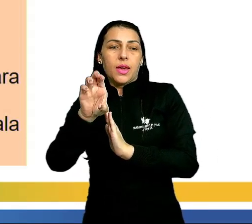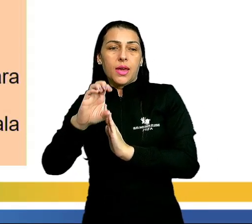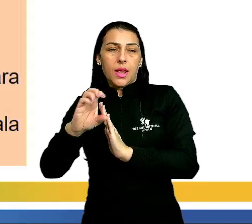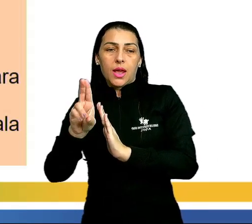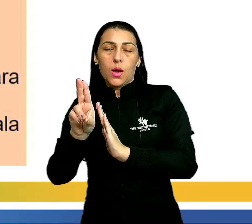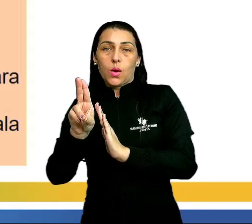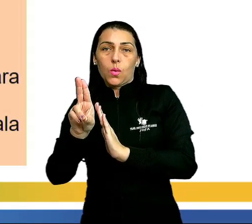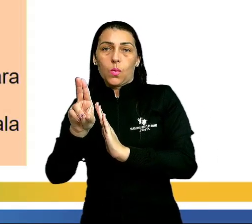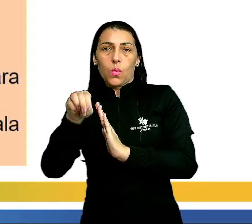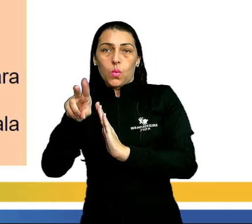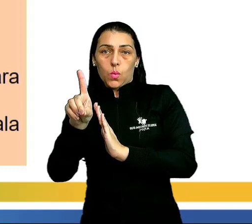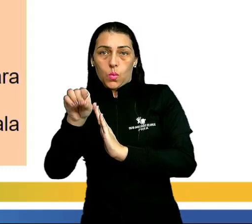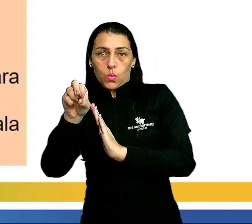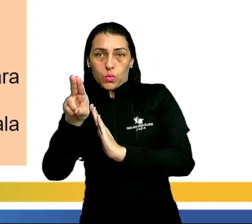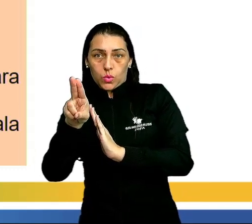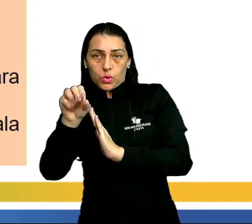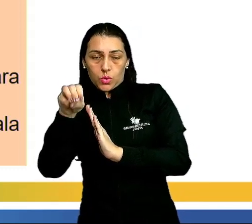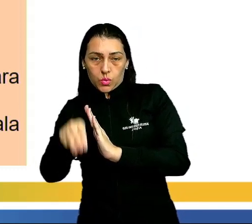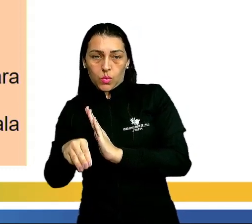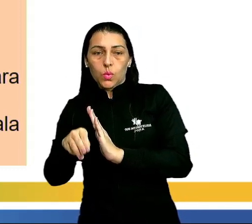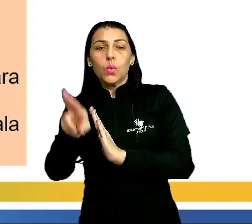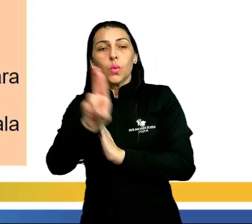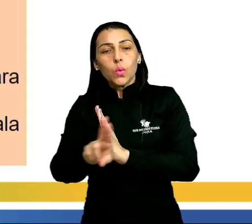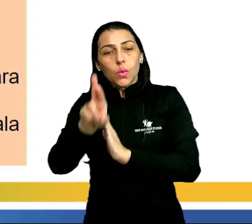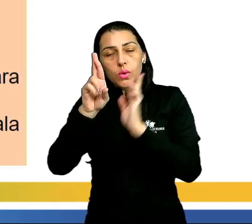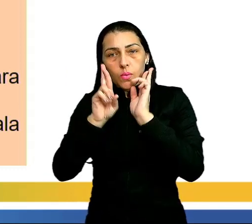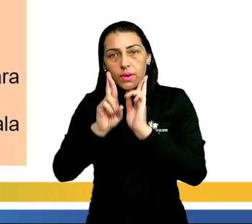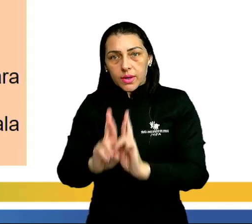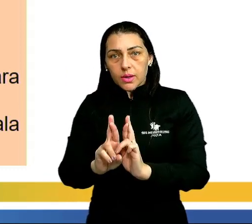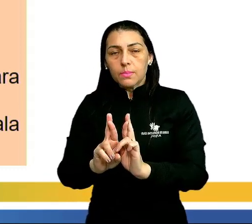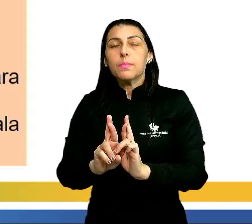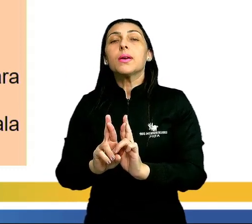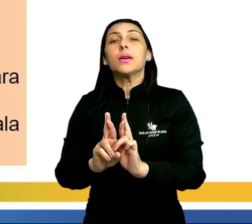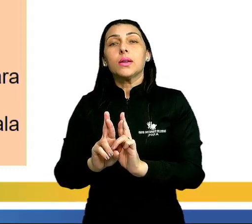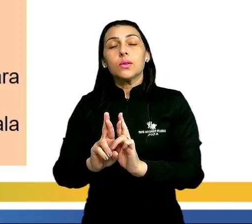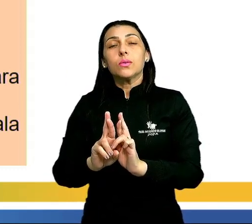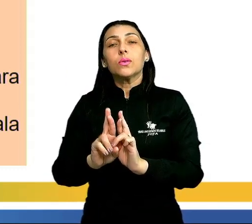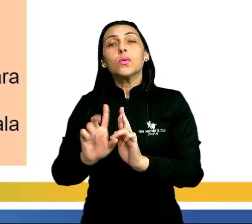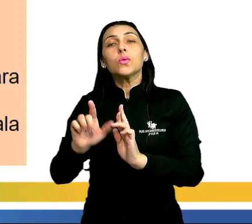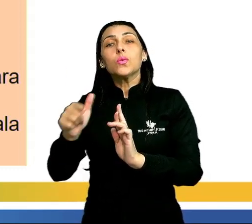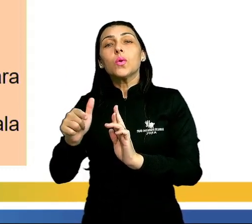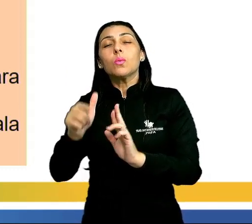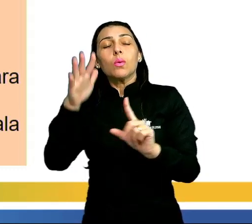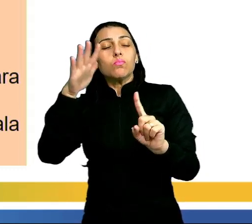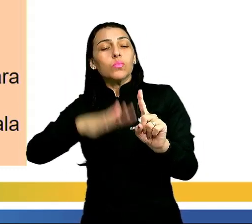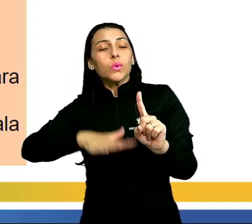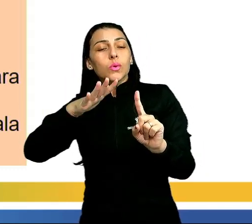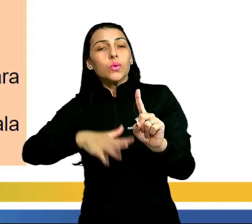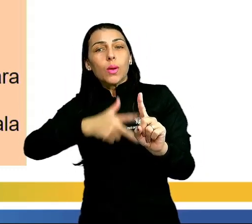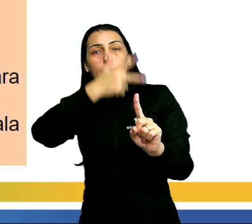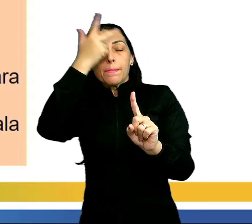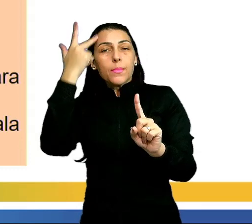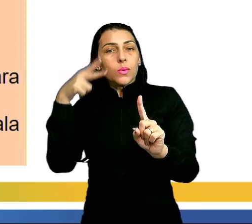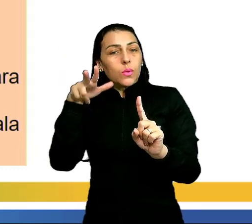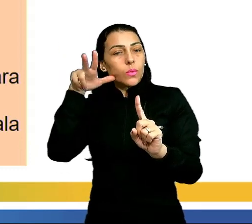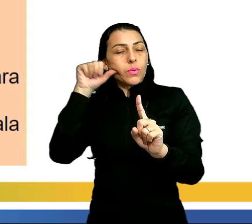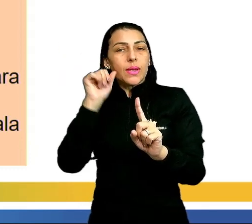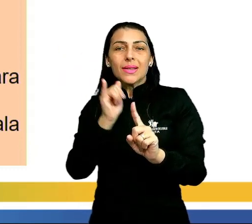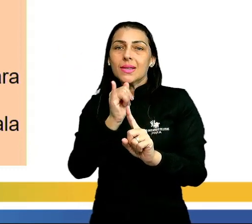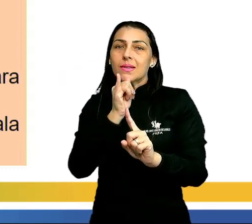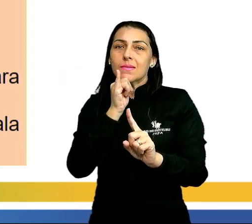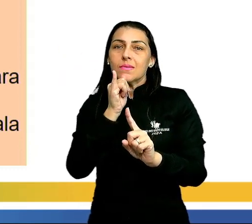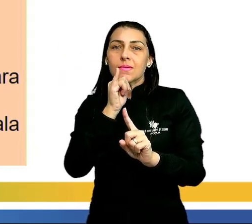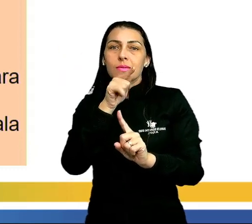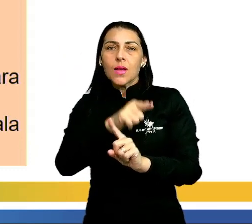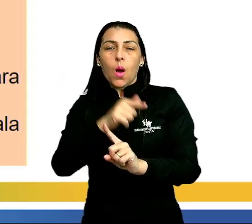Usa-se sentimento como o respeito, consideração e outros para persuadir o ouvinte. Exemplo: fulano